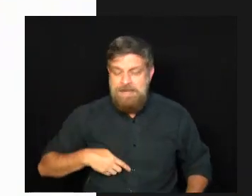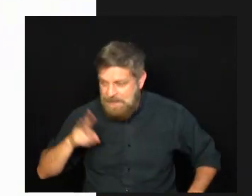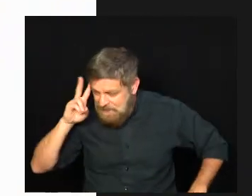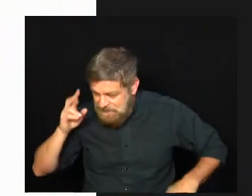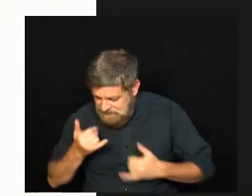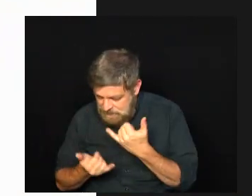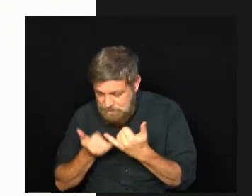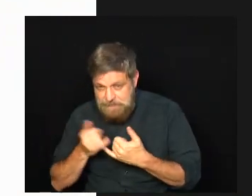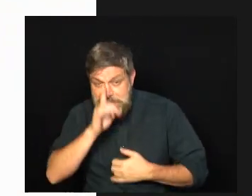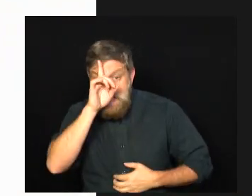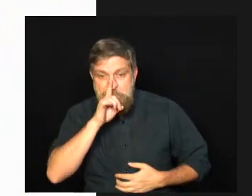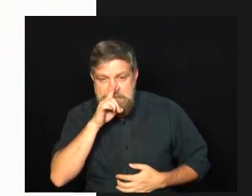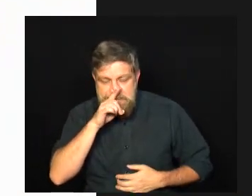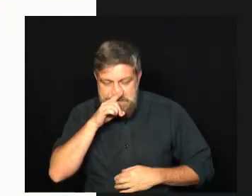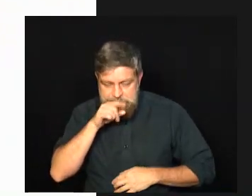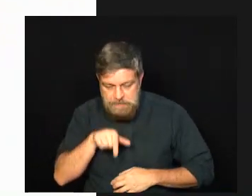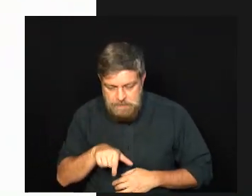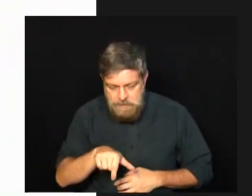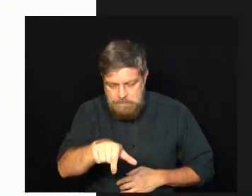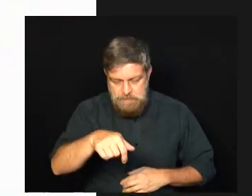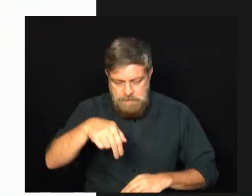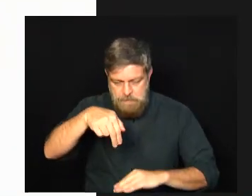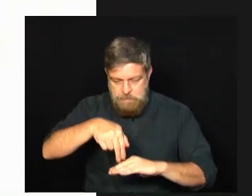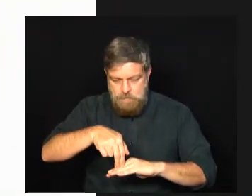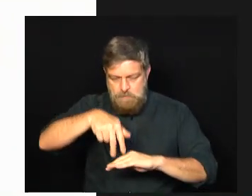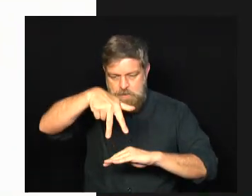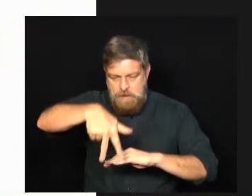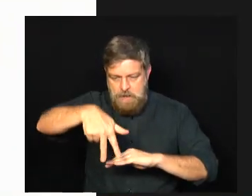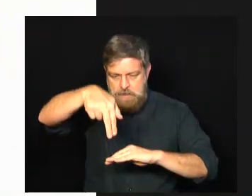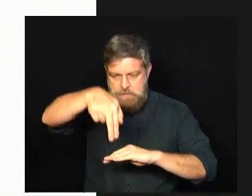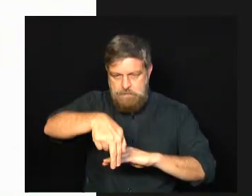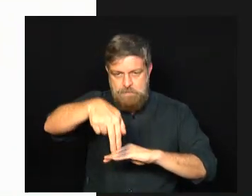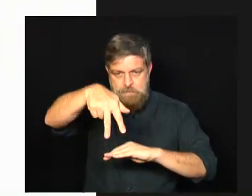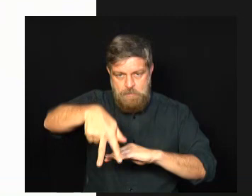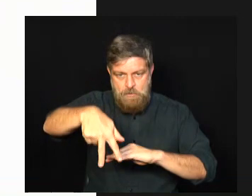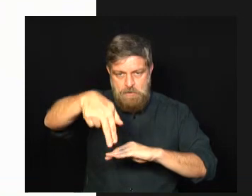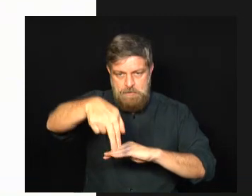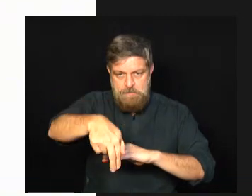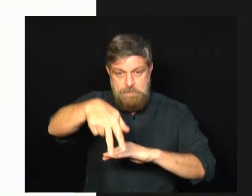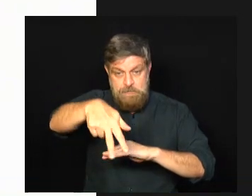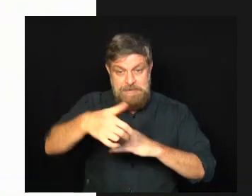fundamental. Pular a amarelinha